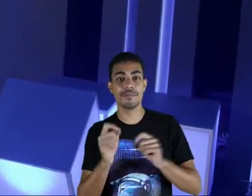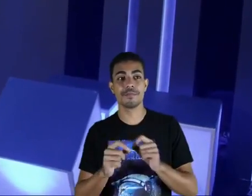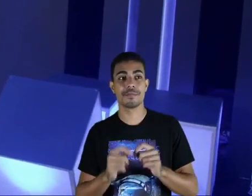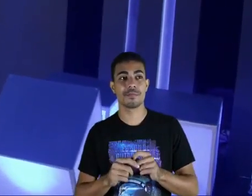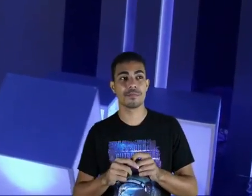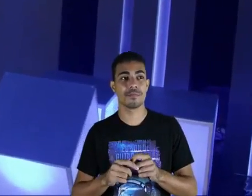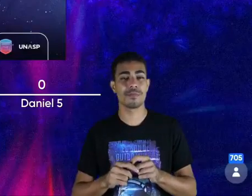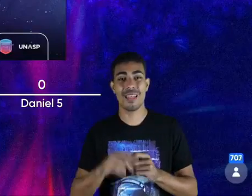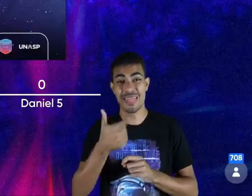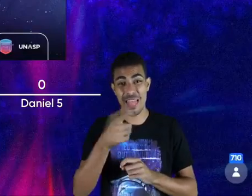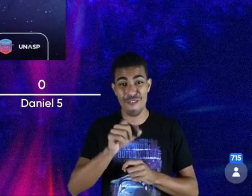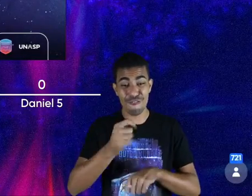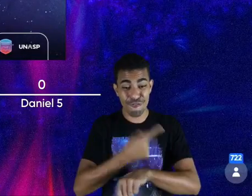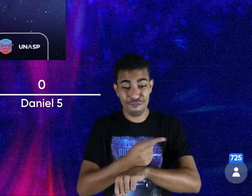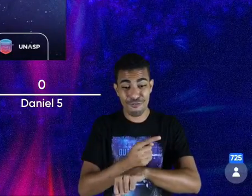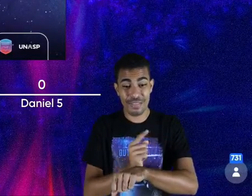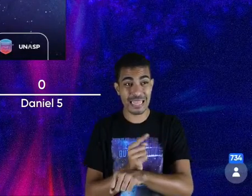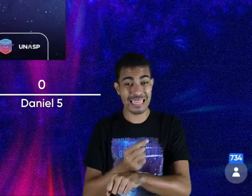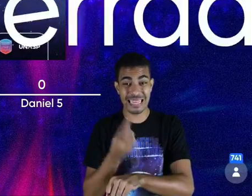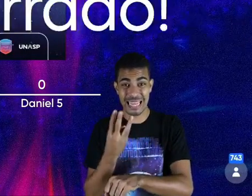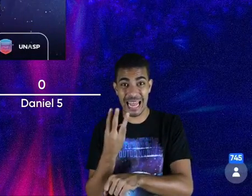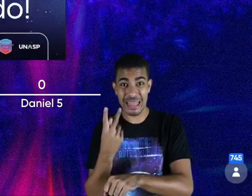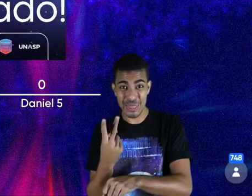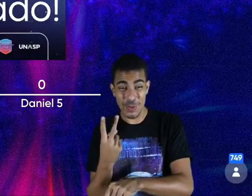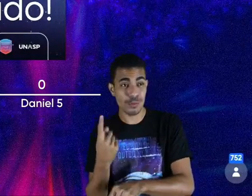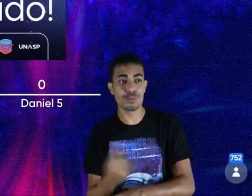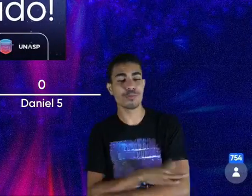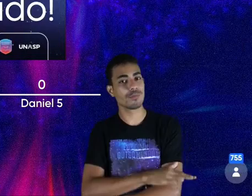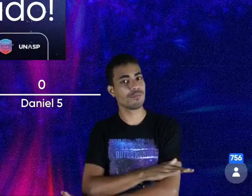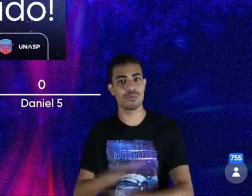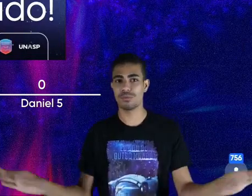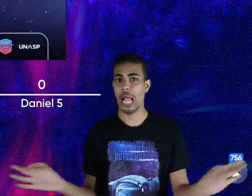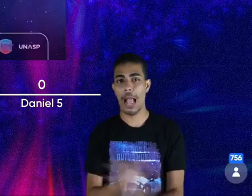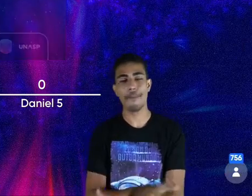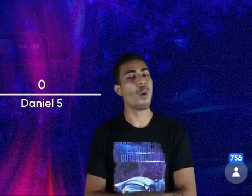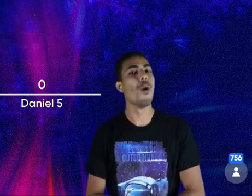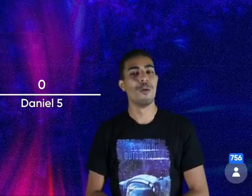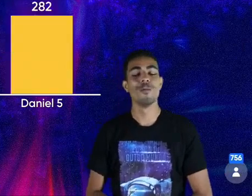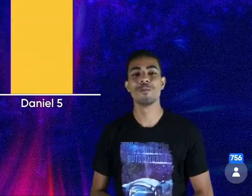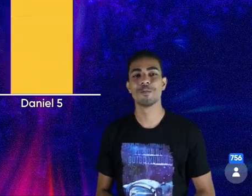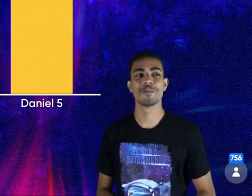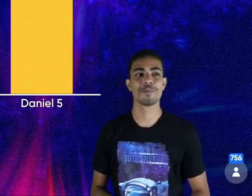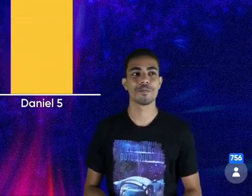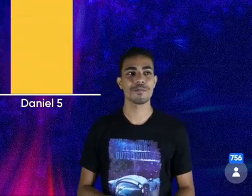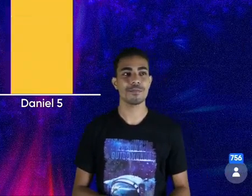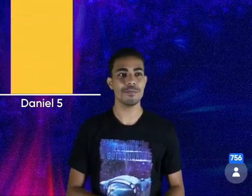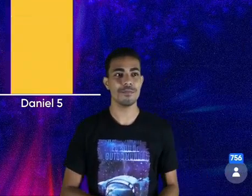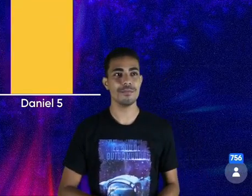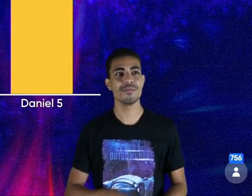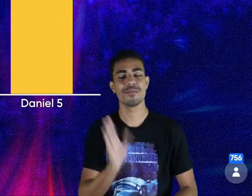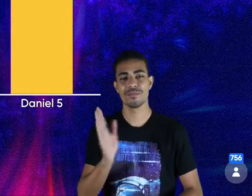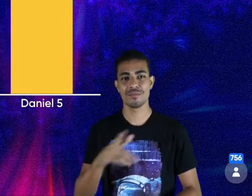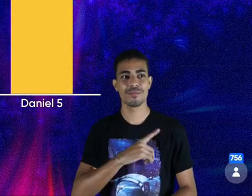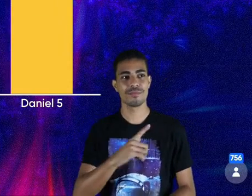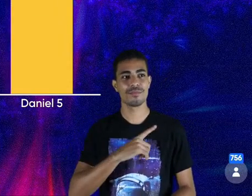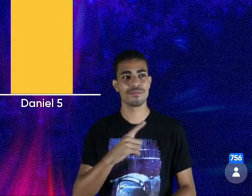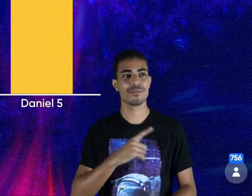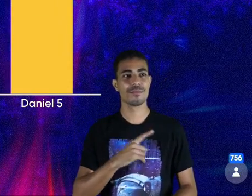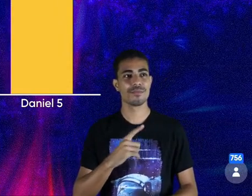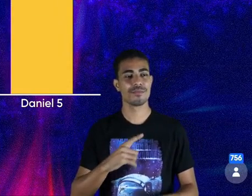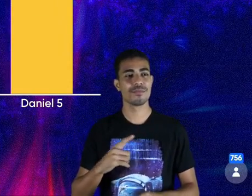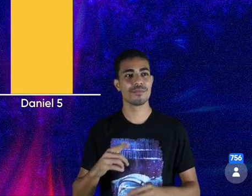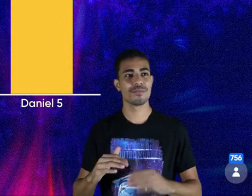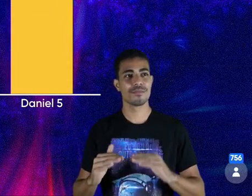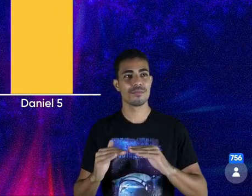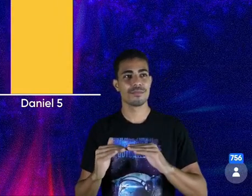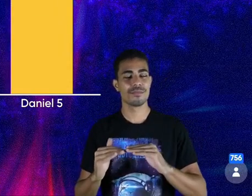acabando o tempo, são 20 segundos, ó. 3, 2, 1, já foi. Tempo encerrado e já temos aqui a primeira parcial,